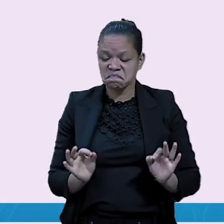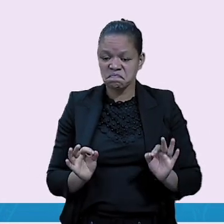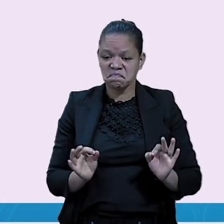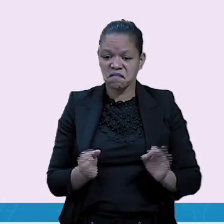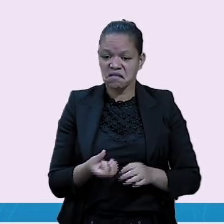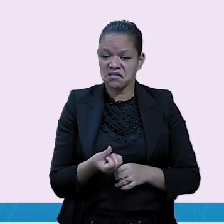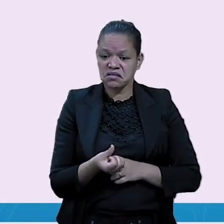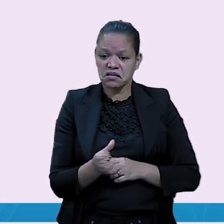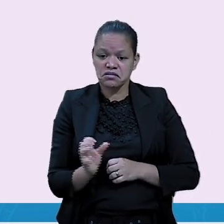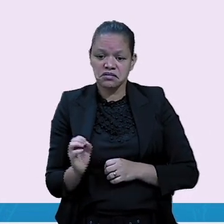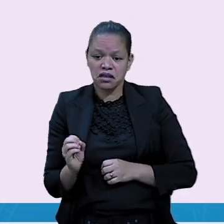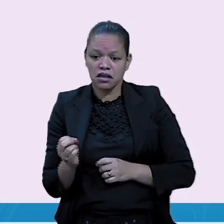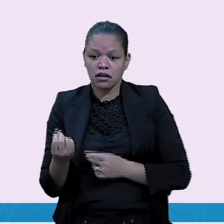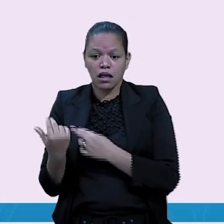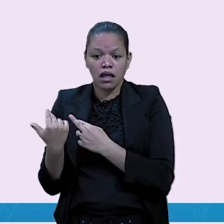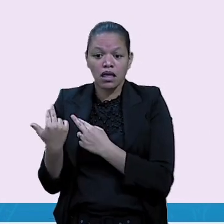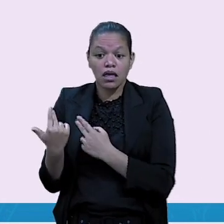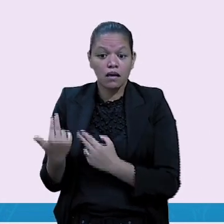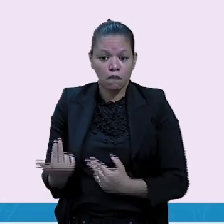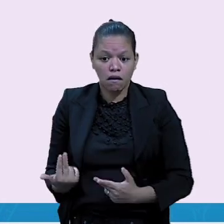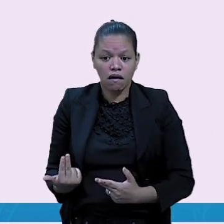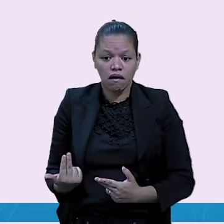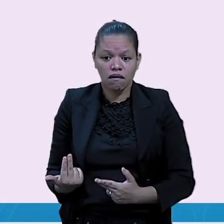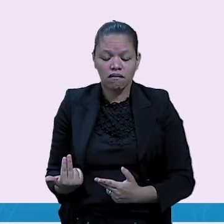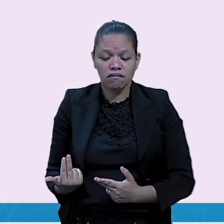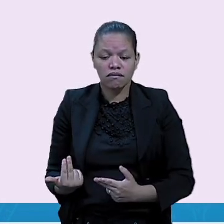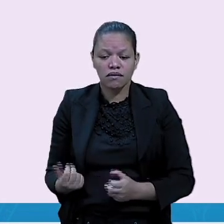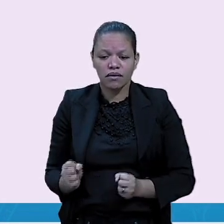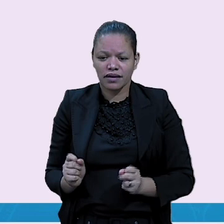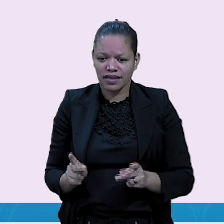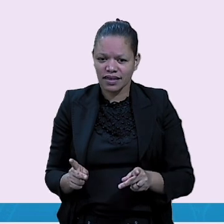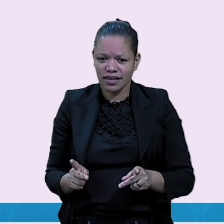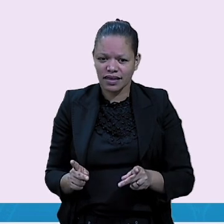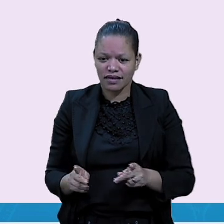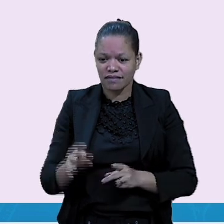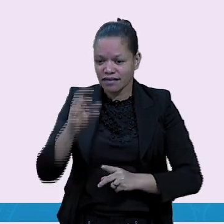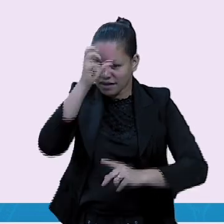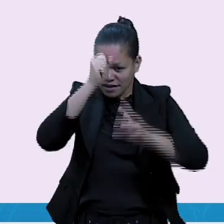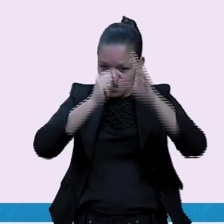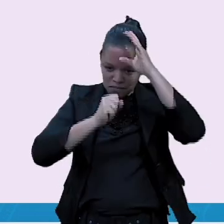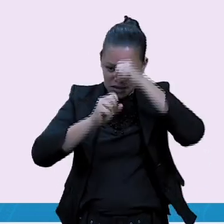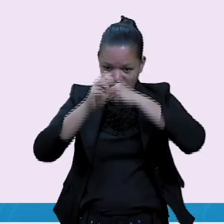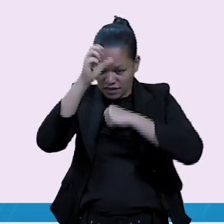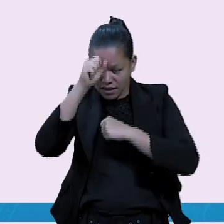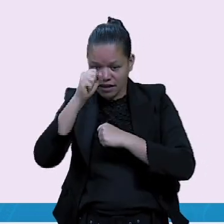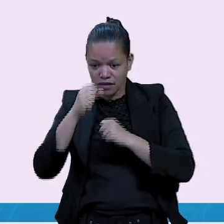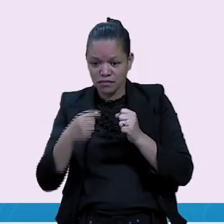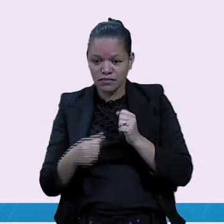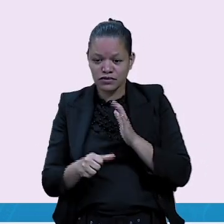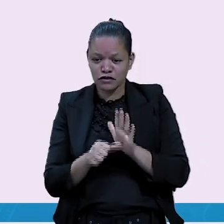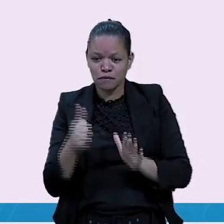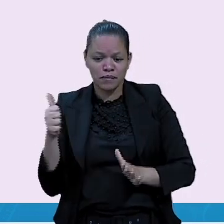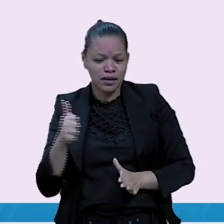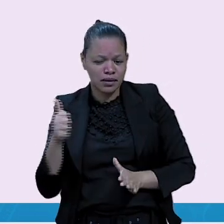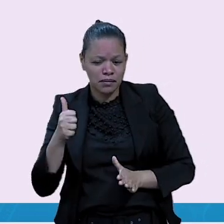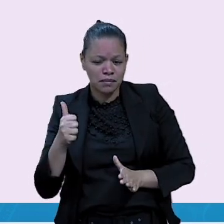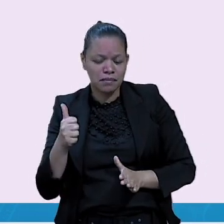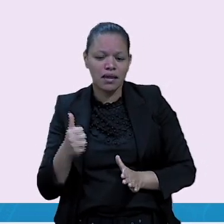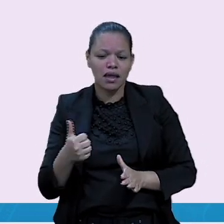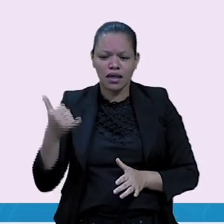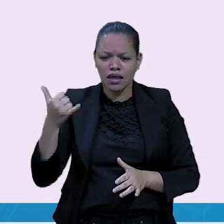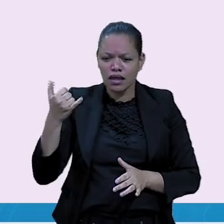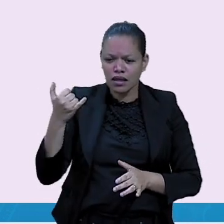resposta com números diferentes. Isso mesmo. Aqui a gente aprendeu, né, das canetinhas. E aqui, se eu tivesse